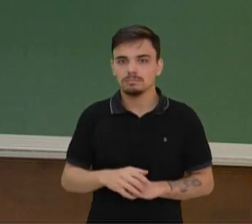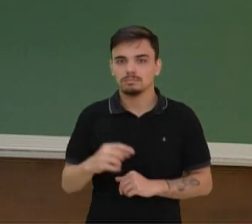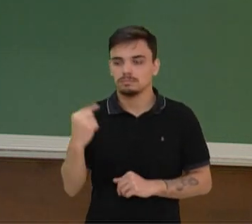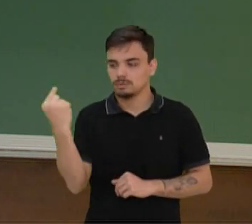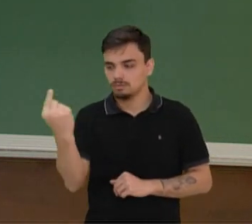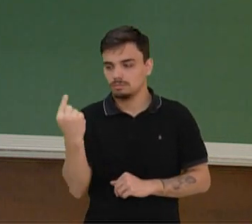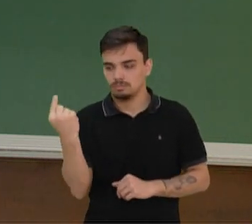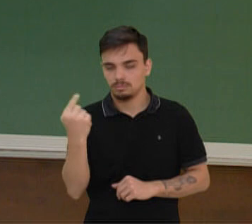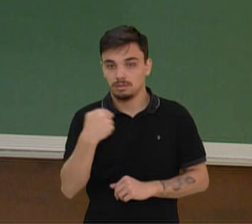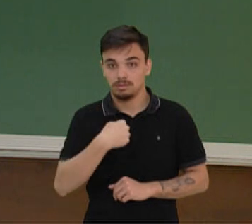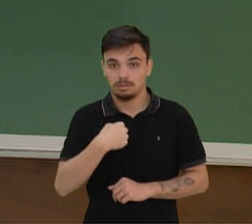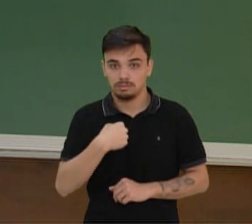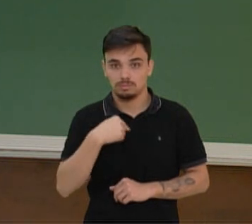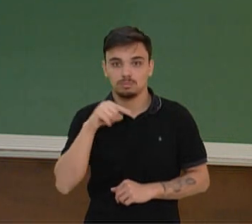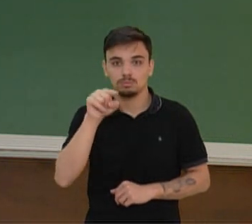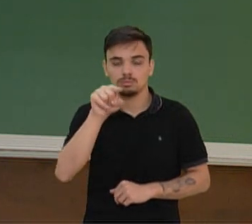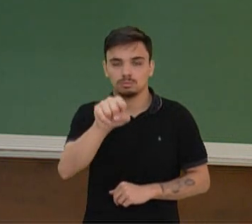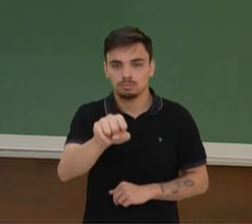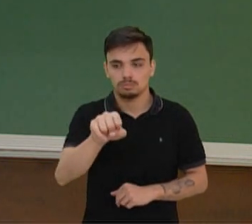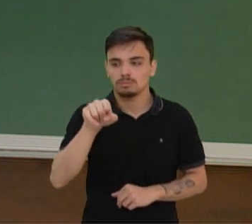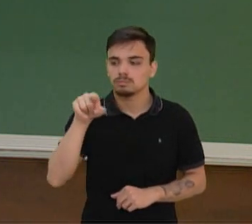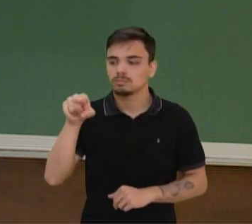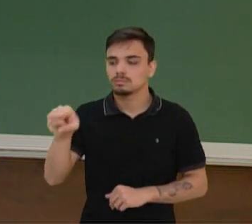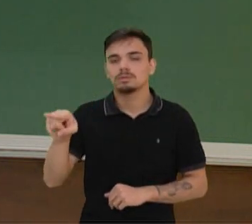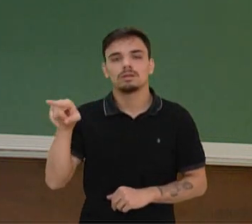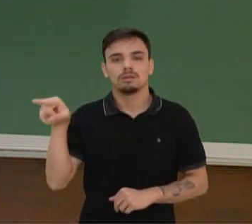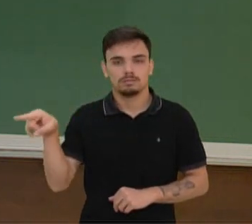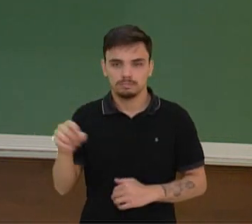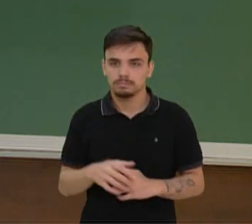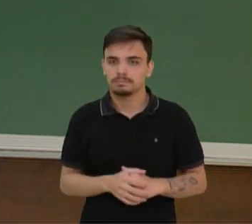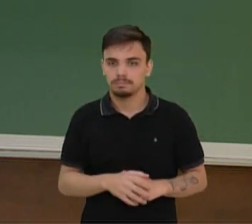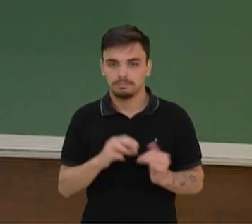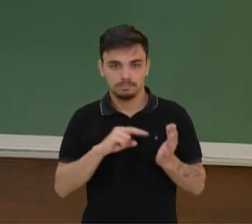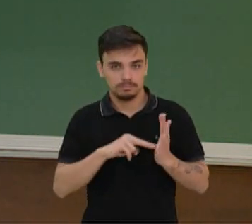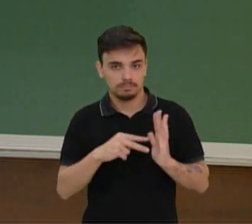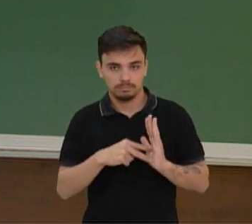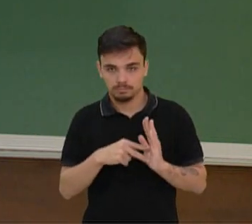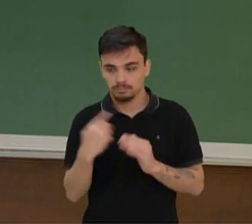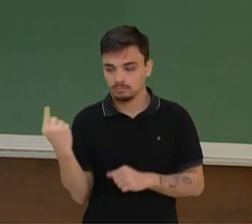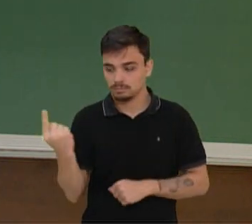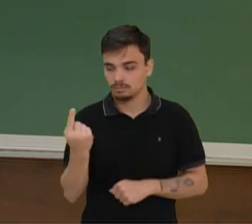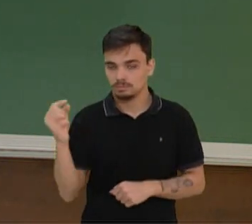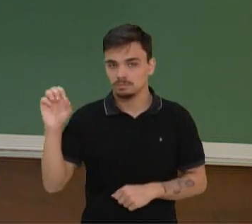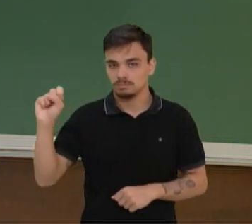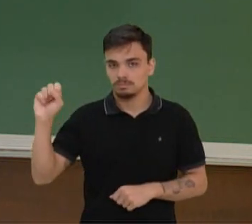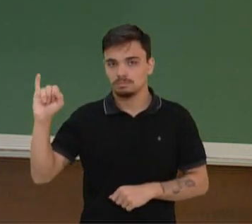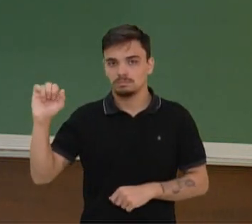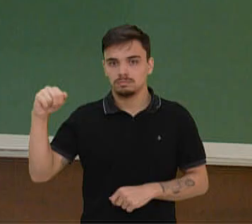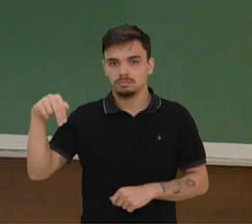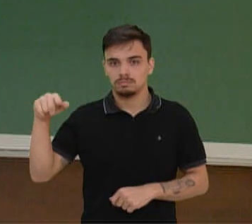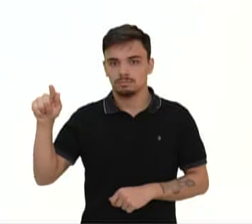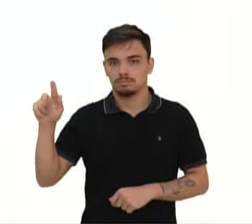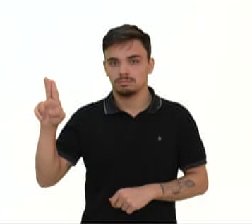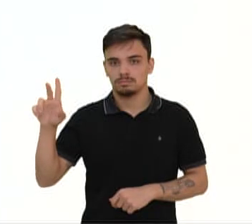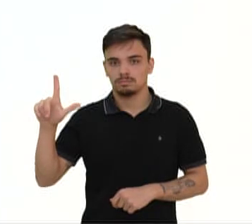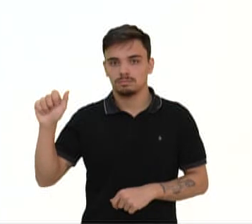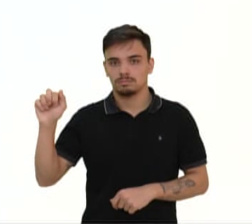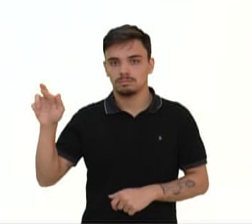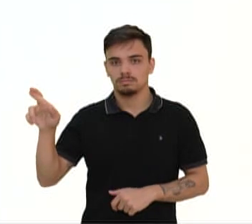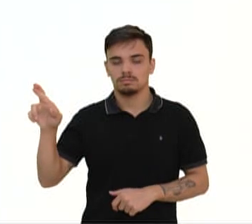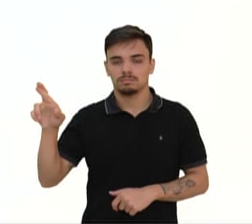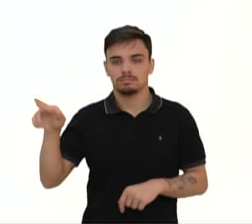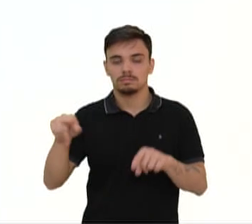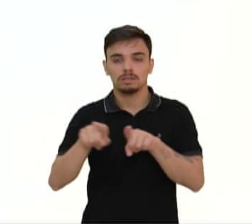eu, tu, você, ele e ela, que é o singular. E nós temos o plural, as pessoas no plural,